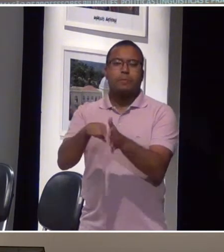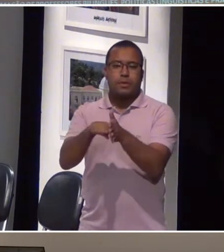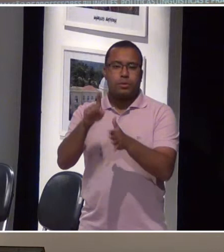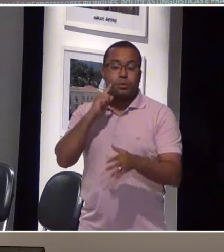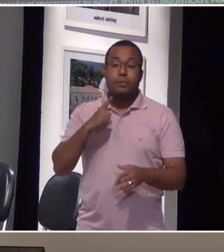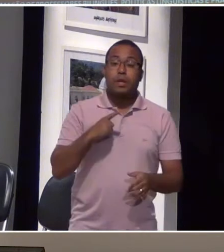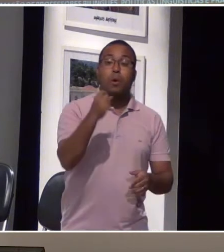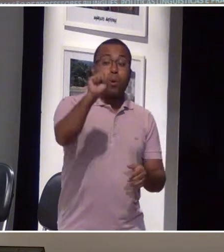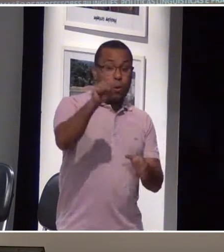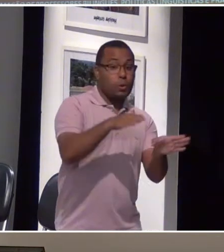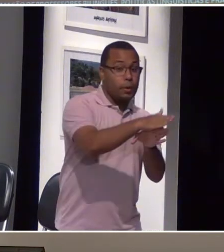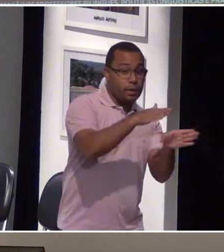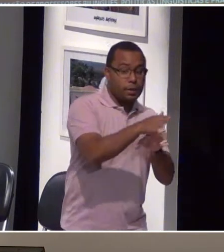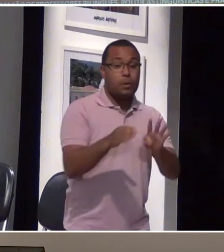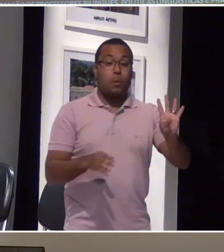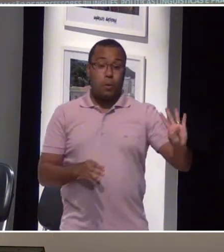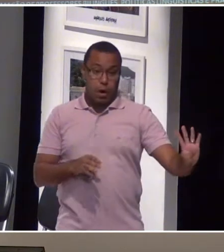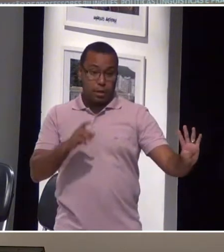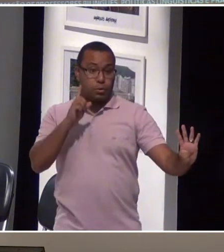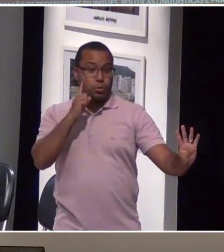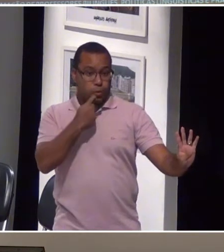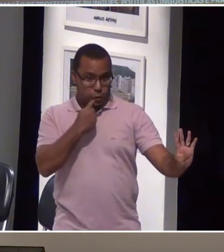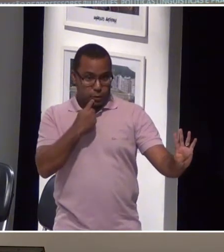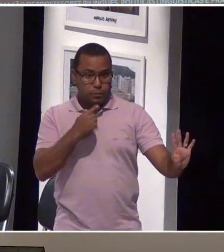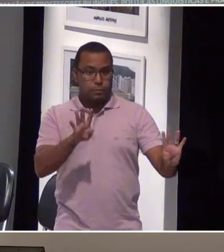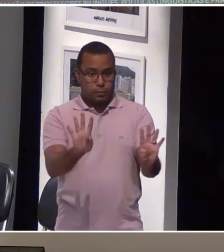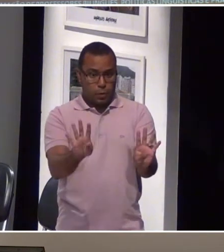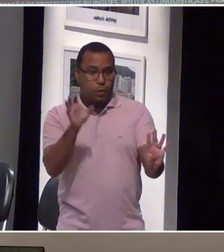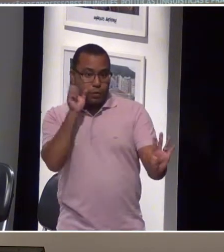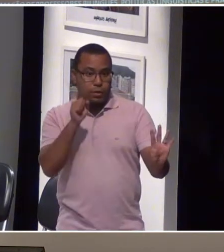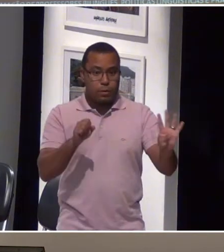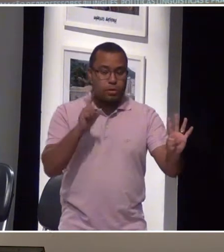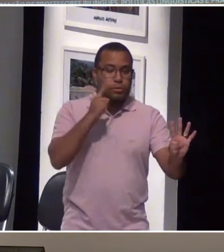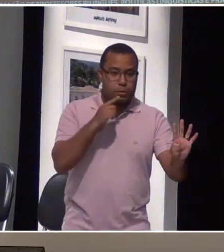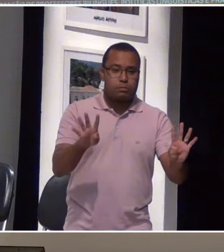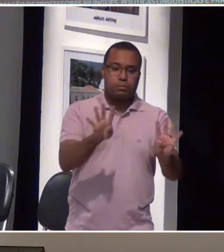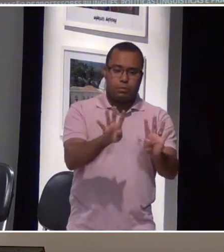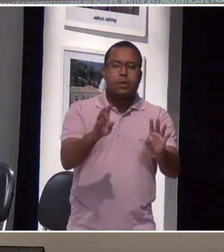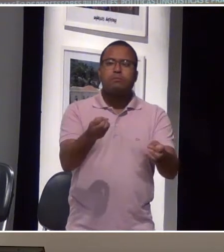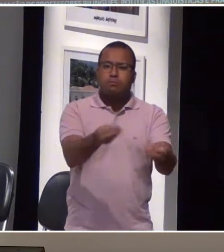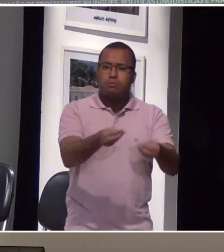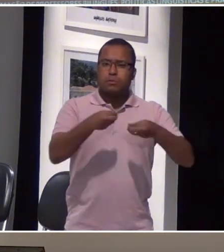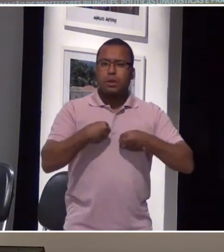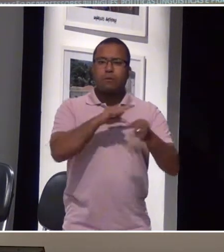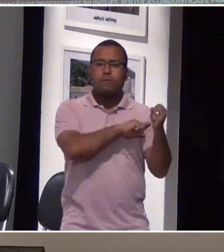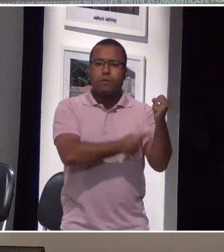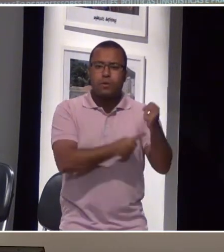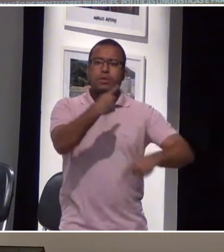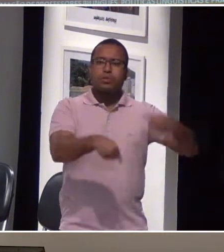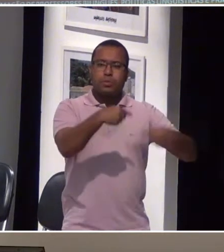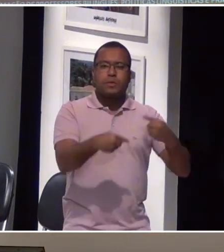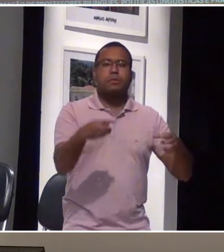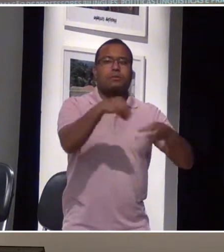com 8 orientandas, 4 são surdas. Então, isso também dá uma força para a discussão dentro